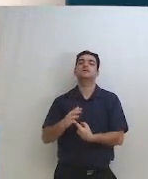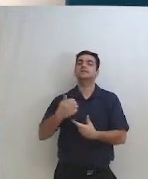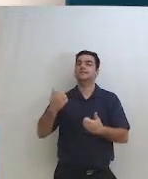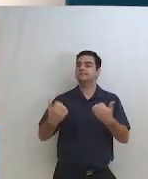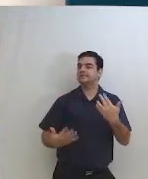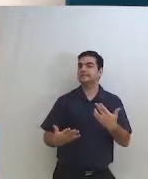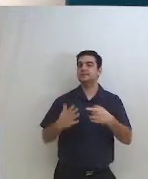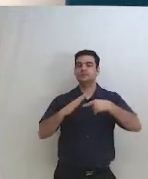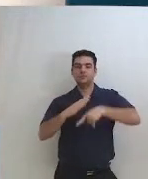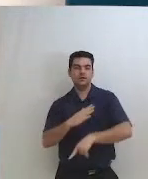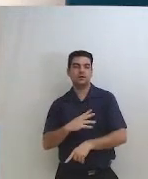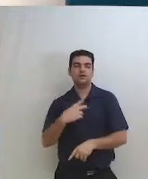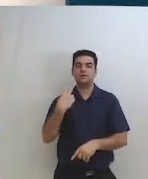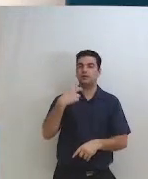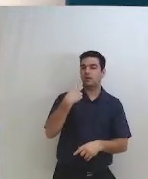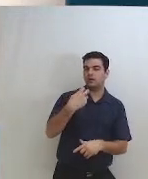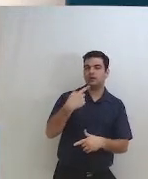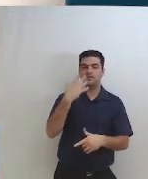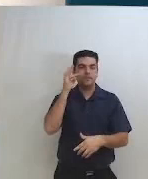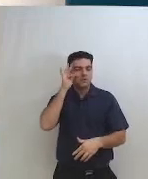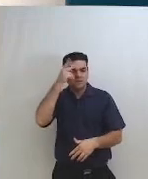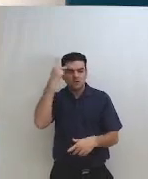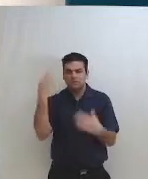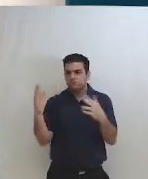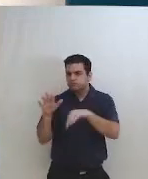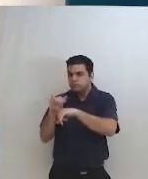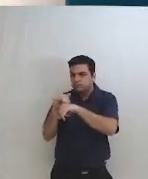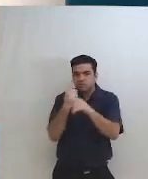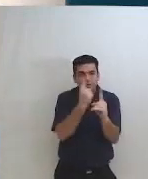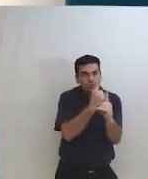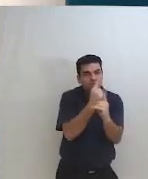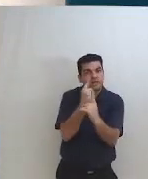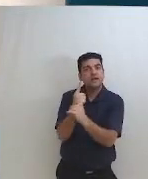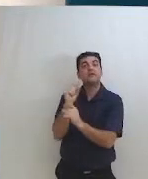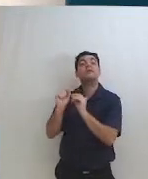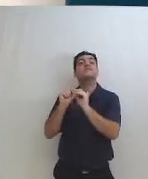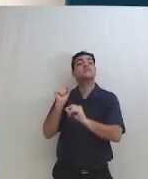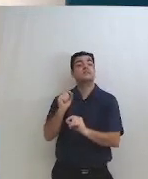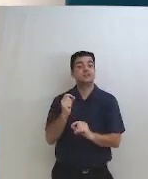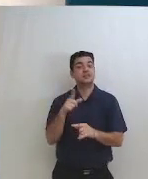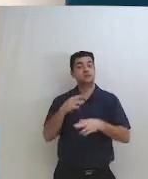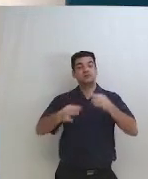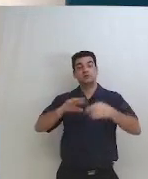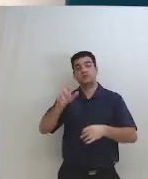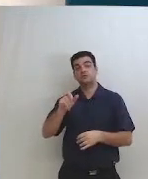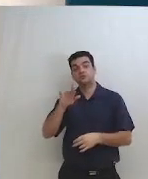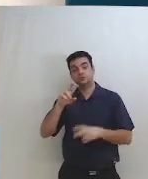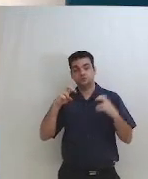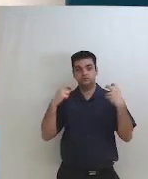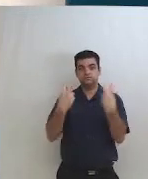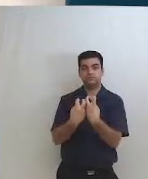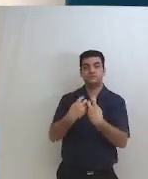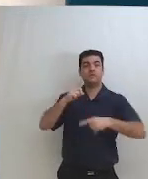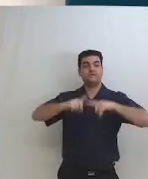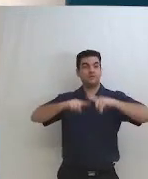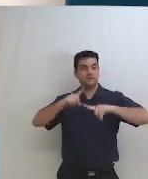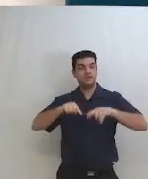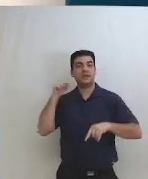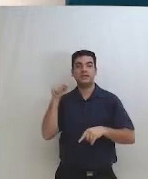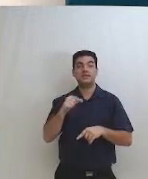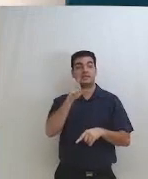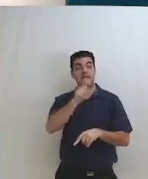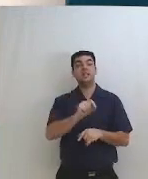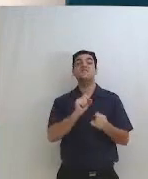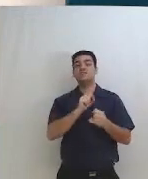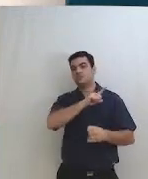produzida durante a persecução penal, para submeter os réus a julgamento pelo tribunal de júri em razão da prova de materialidade e indício de autoria. Segundo